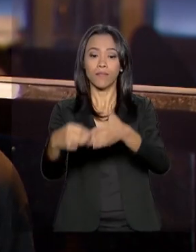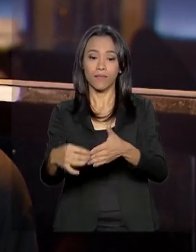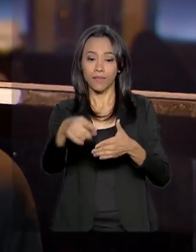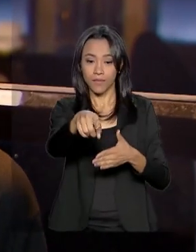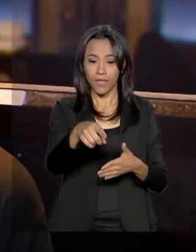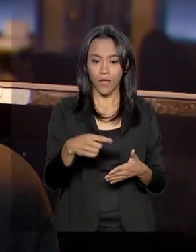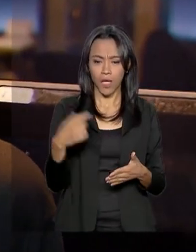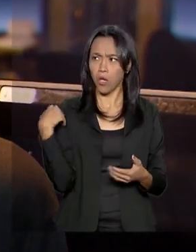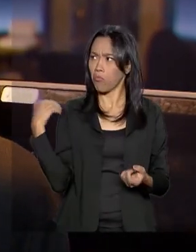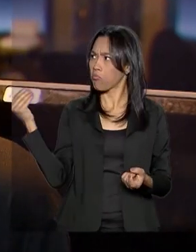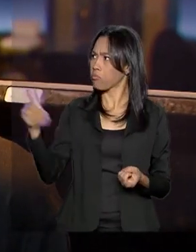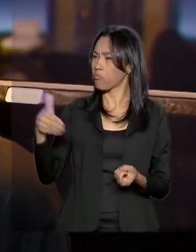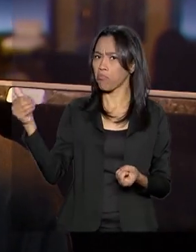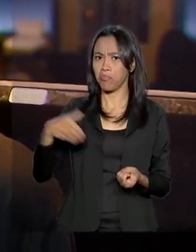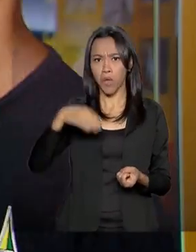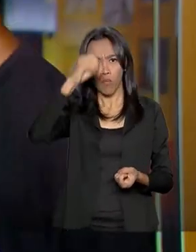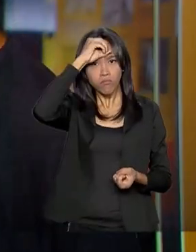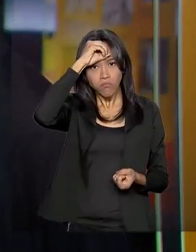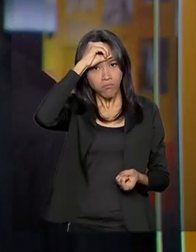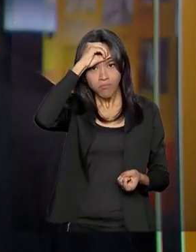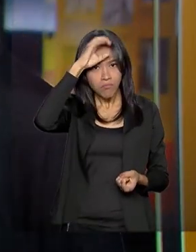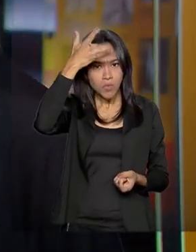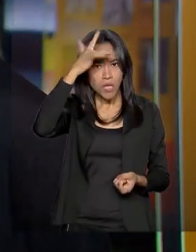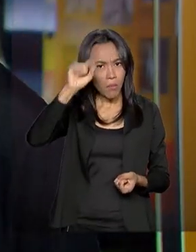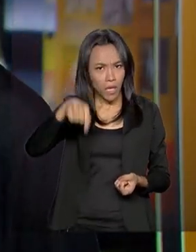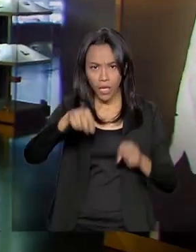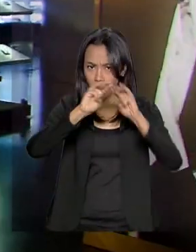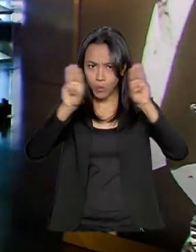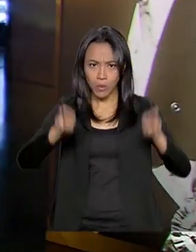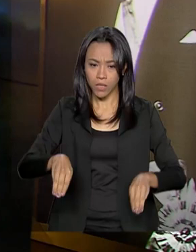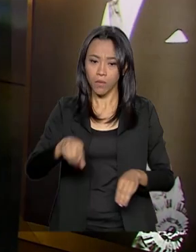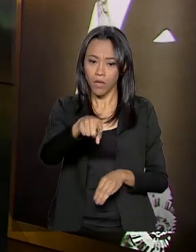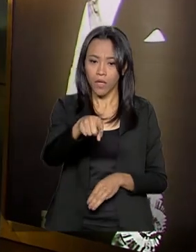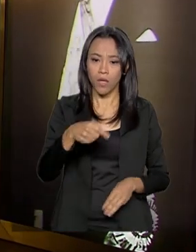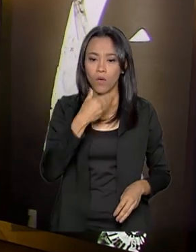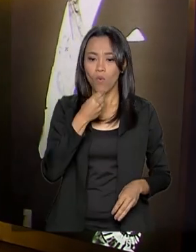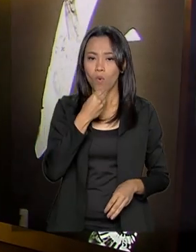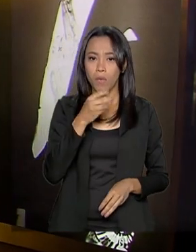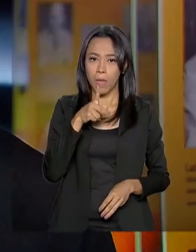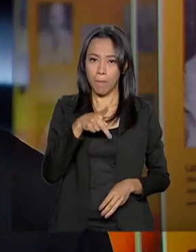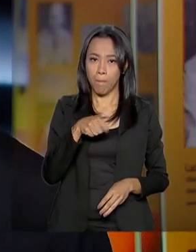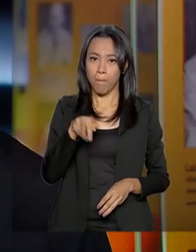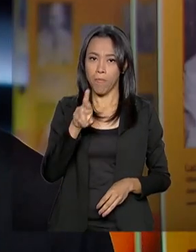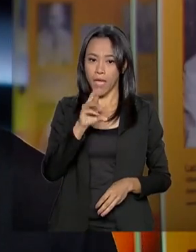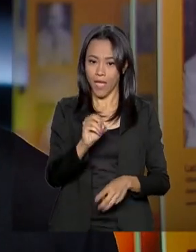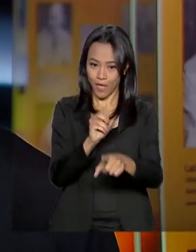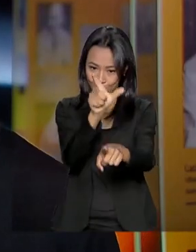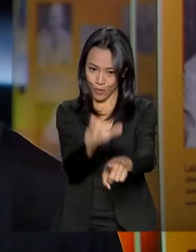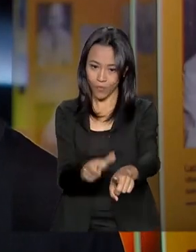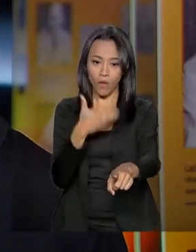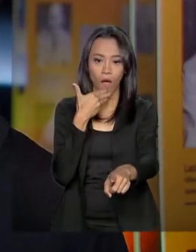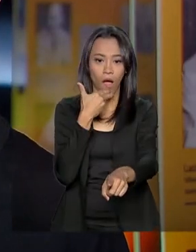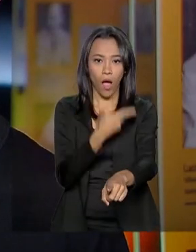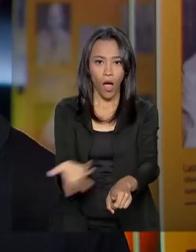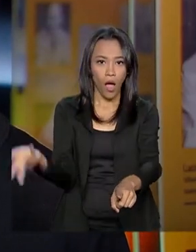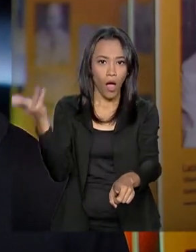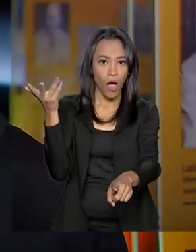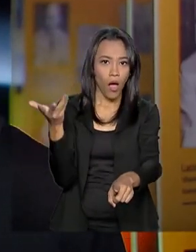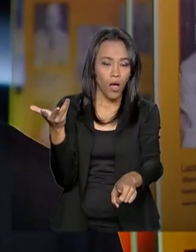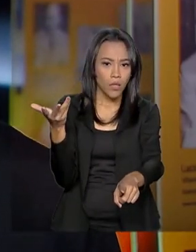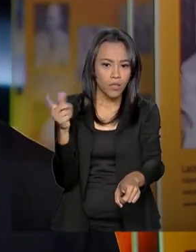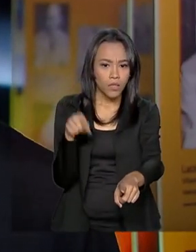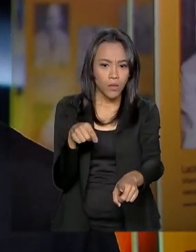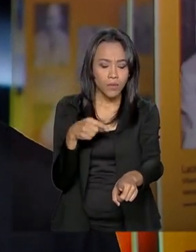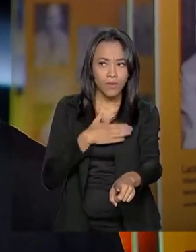Eu passava por aqui e nem imaginava que era um museu. Pedro também ficou impressionado. Tem um suor muito de mistério pelo escuro,